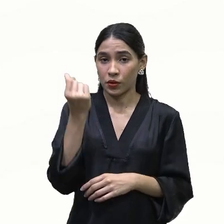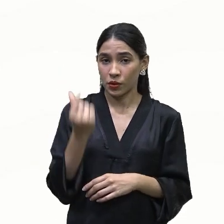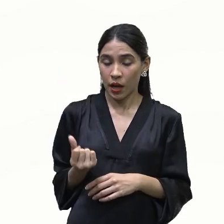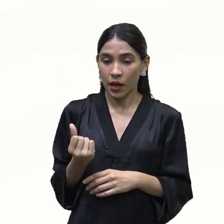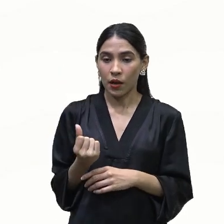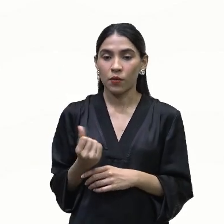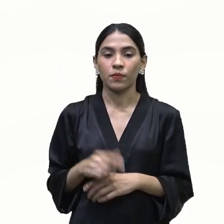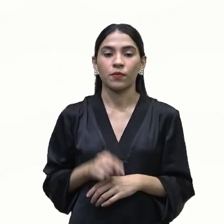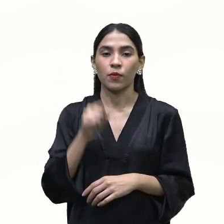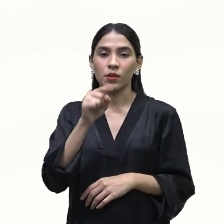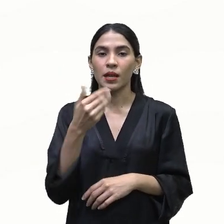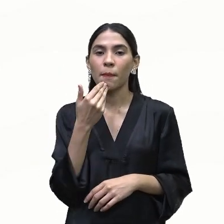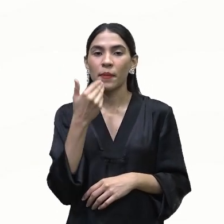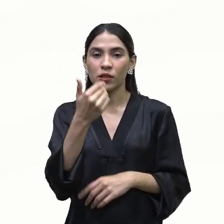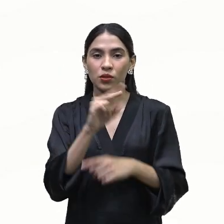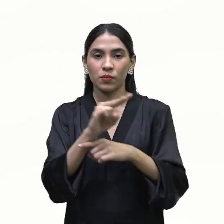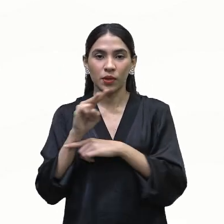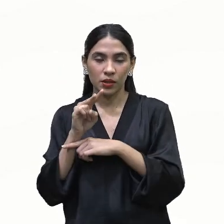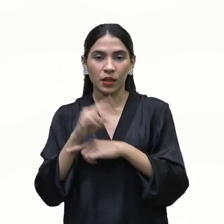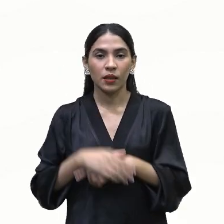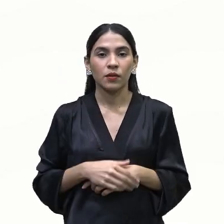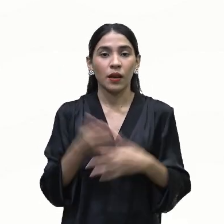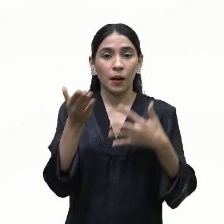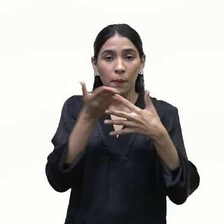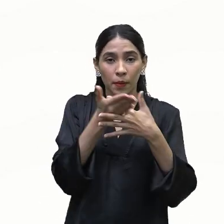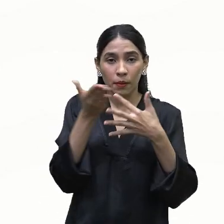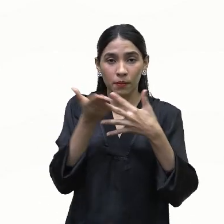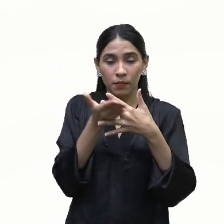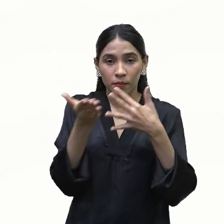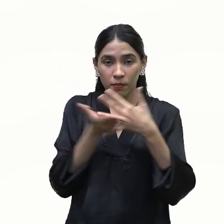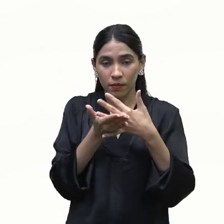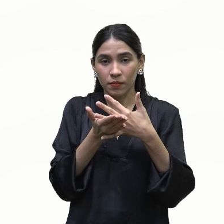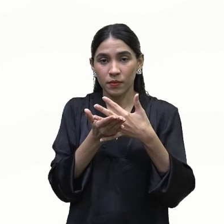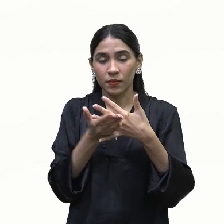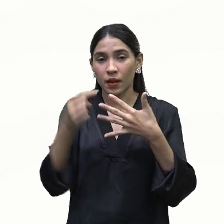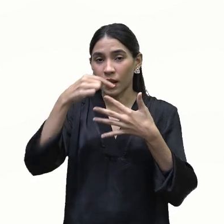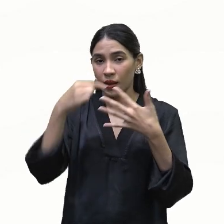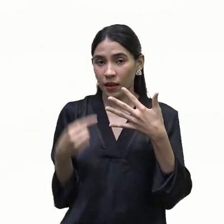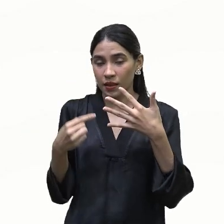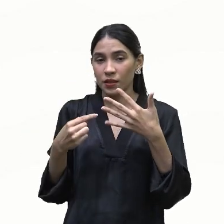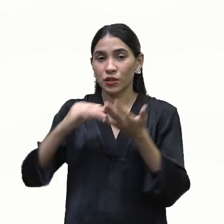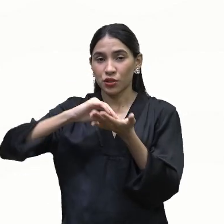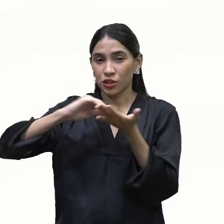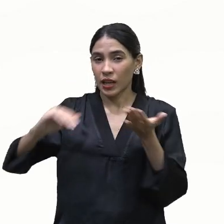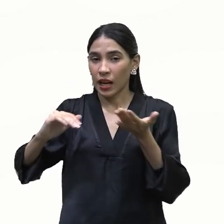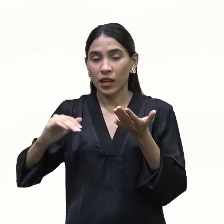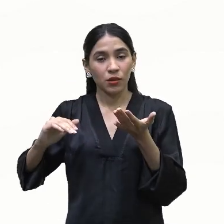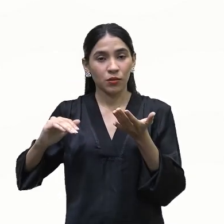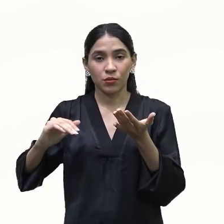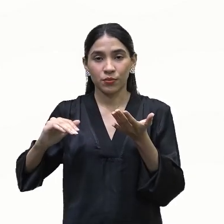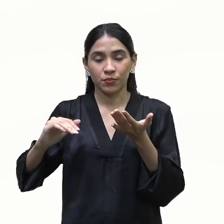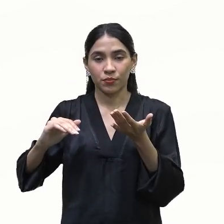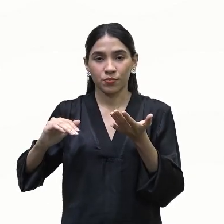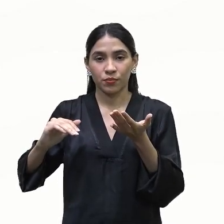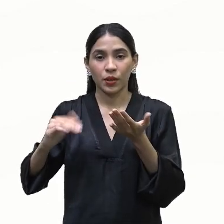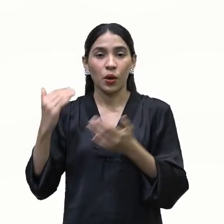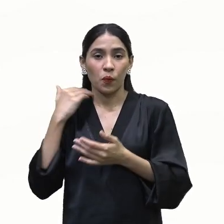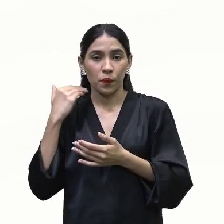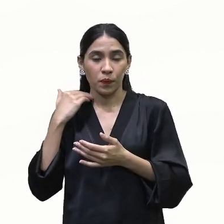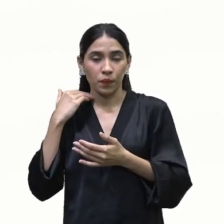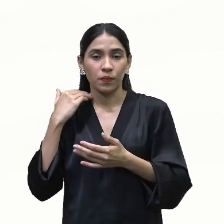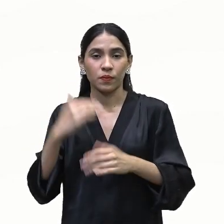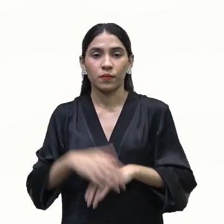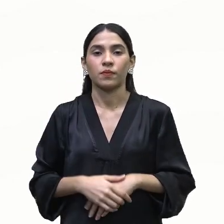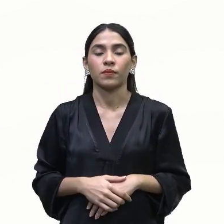esse valor que você vai pedir por empréstimo, as parcelas, elas já serão debitadas automaticamente da sua